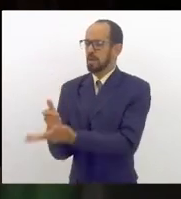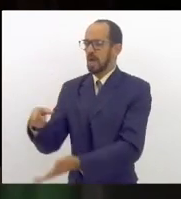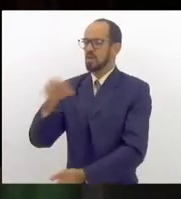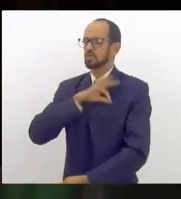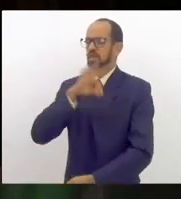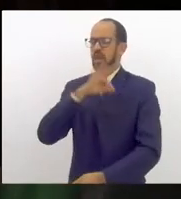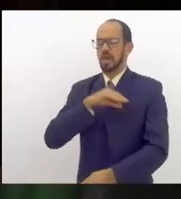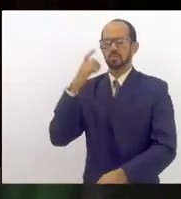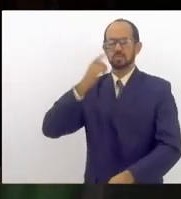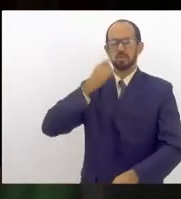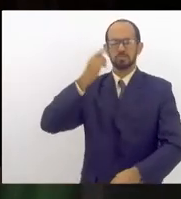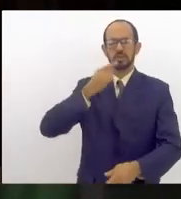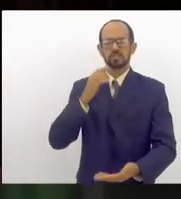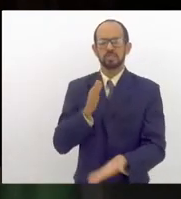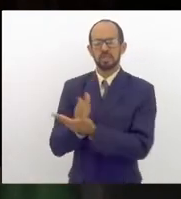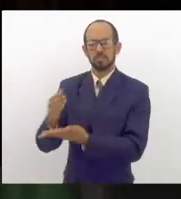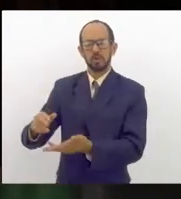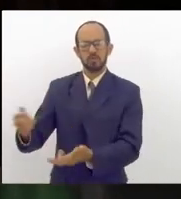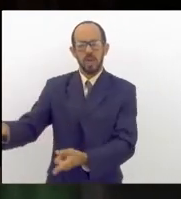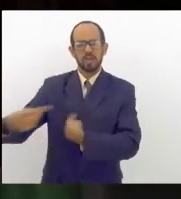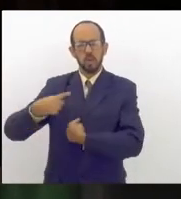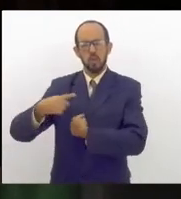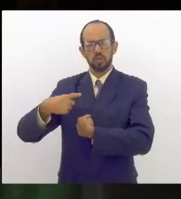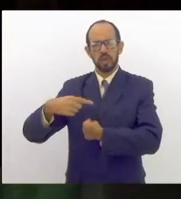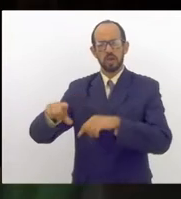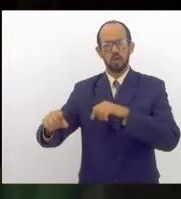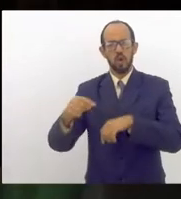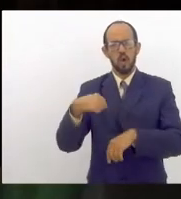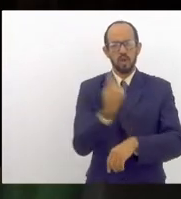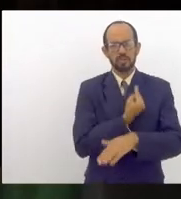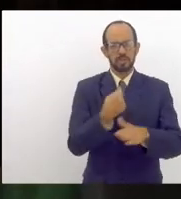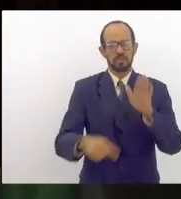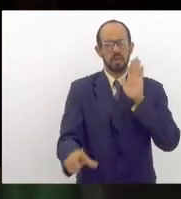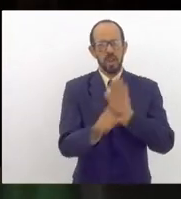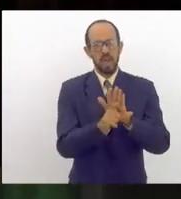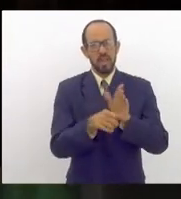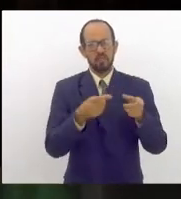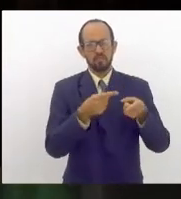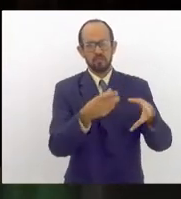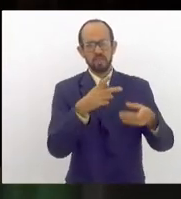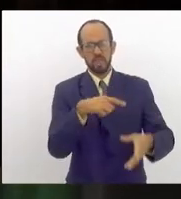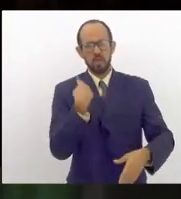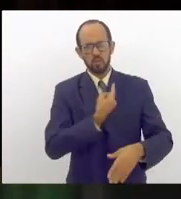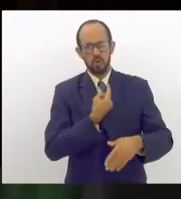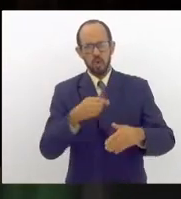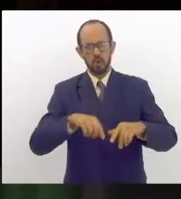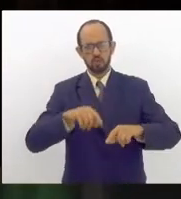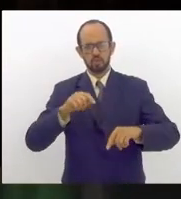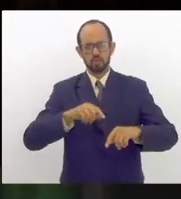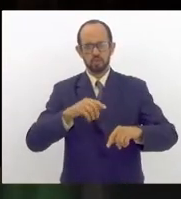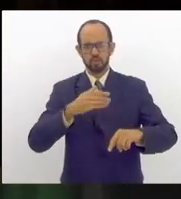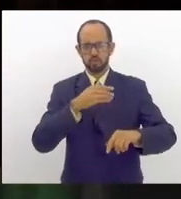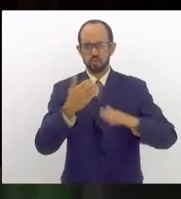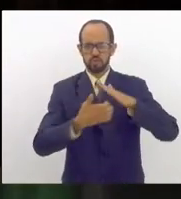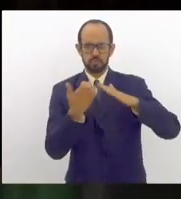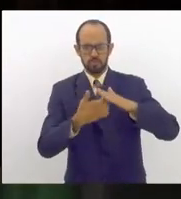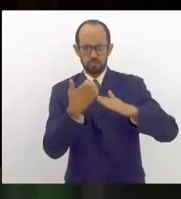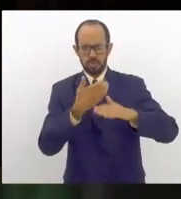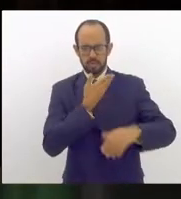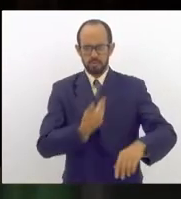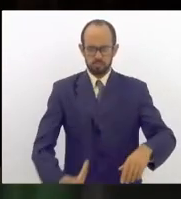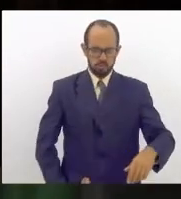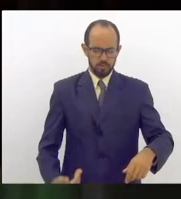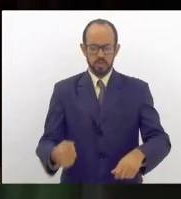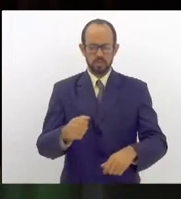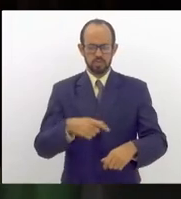abandonar e provar leis contra nós e privatizar o nosso patrimônio público Então acho que nós temos que